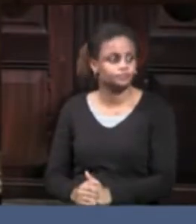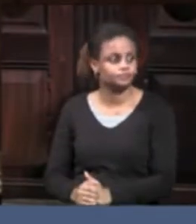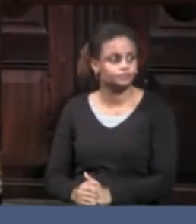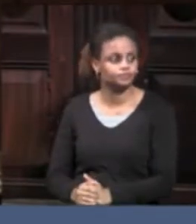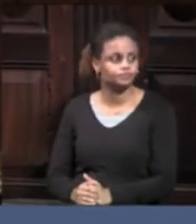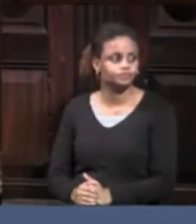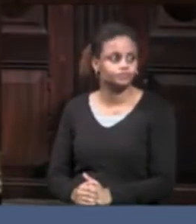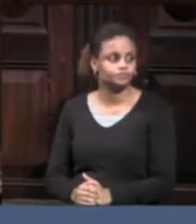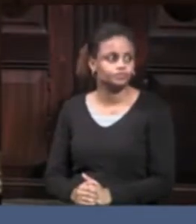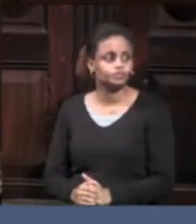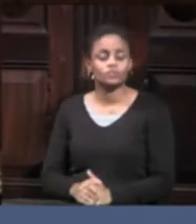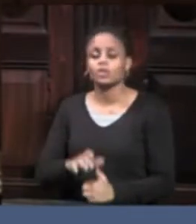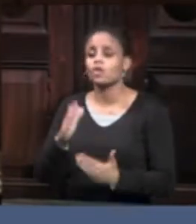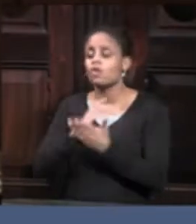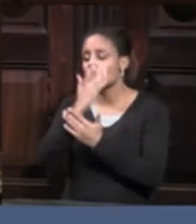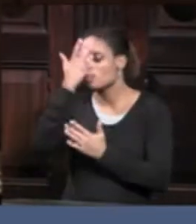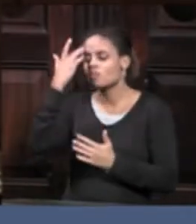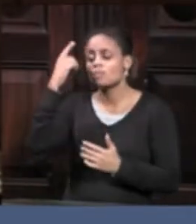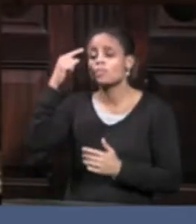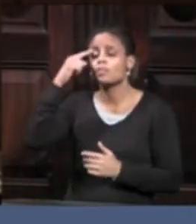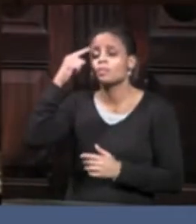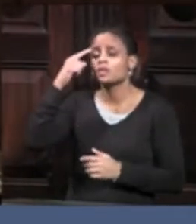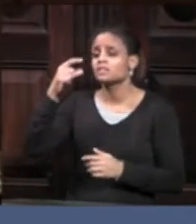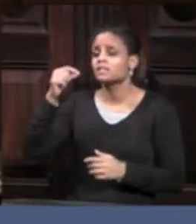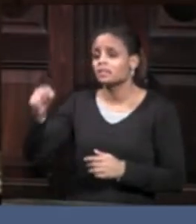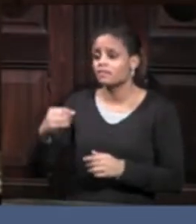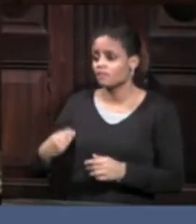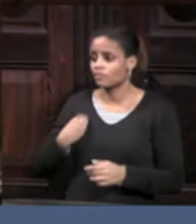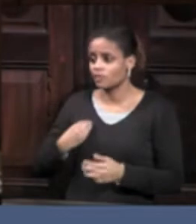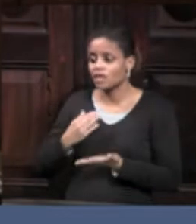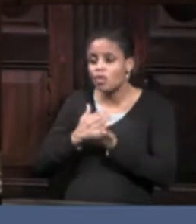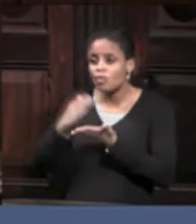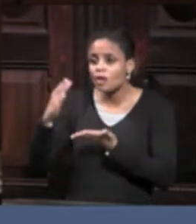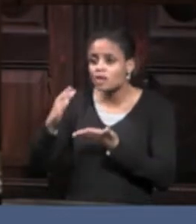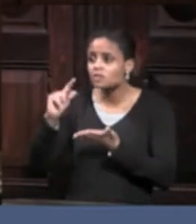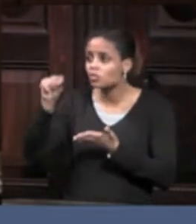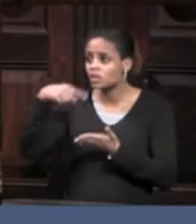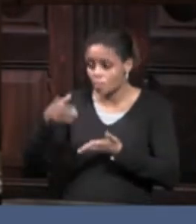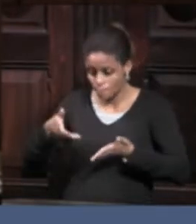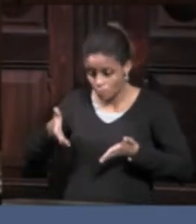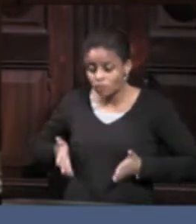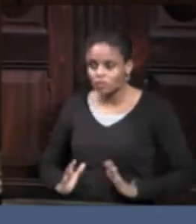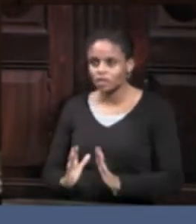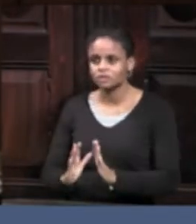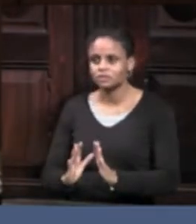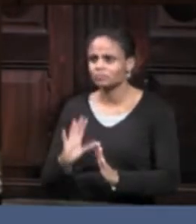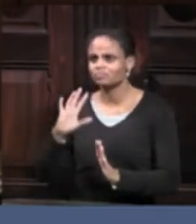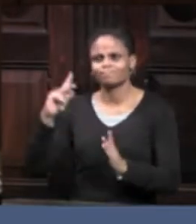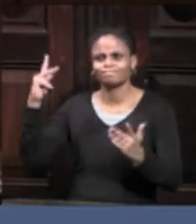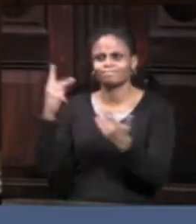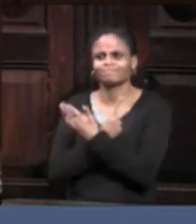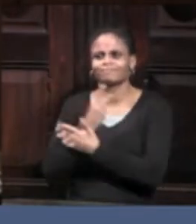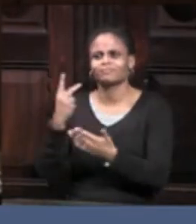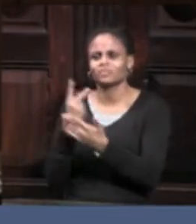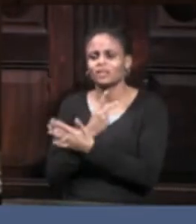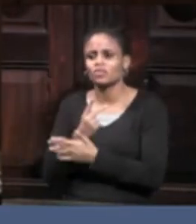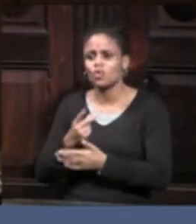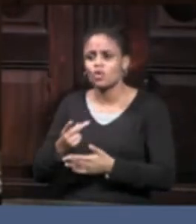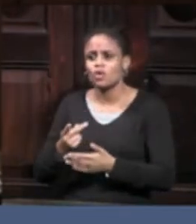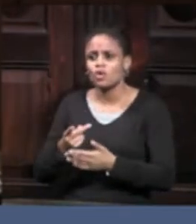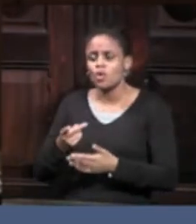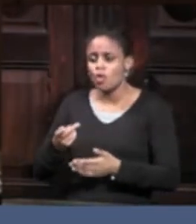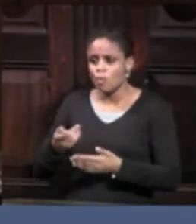crasso, absurdo e equivocado. Mas agora, a população está se manifestando.